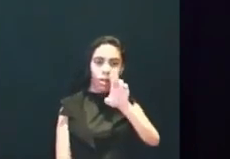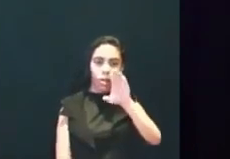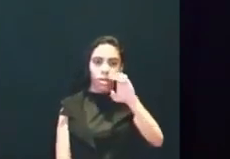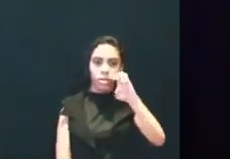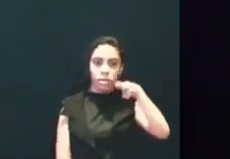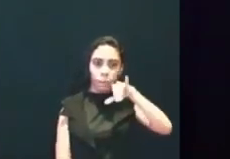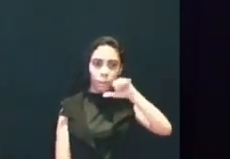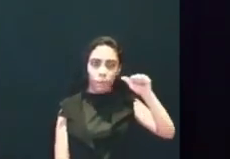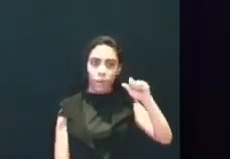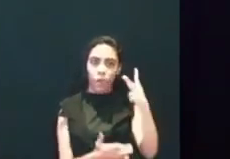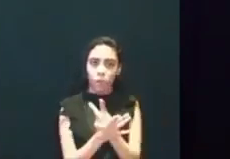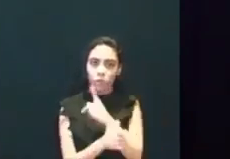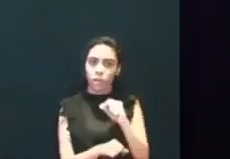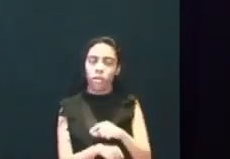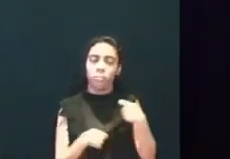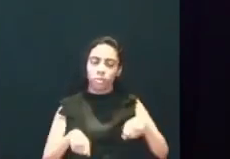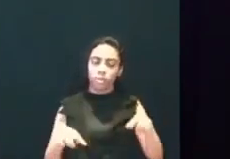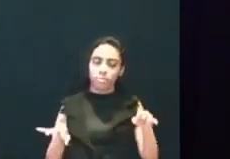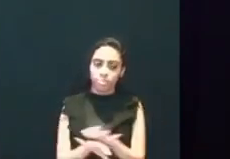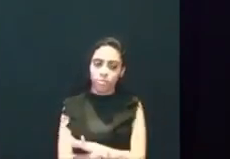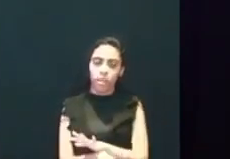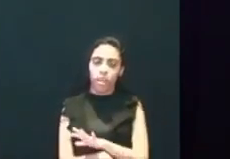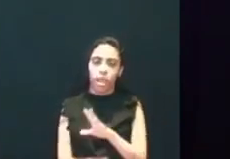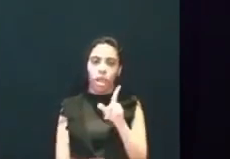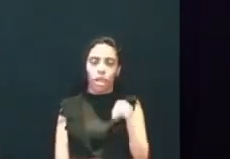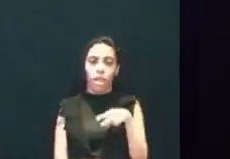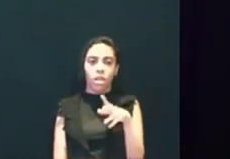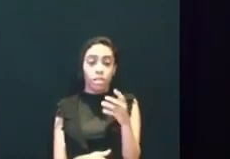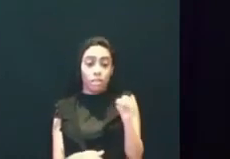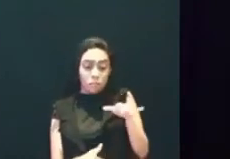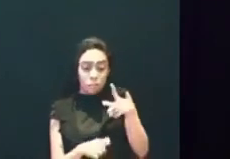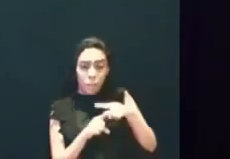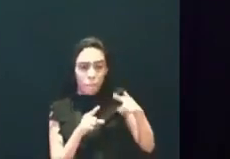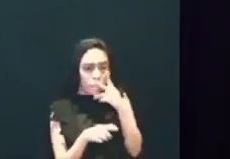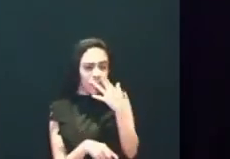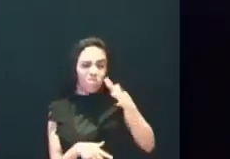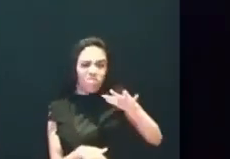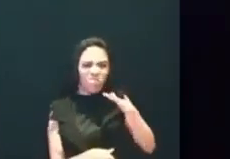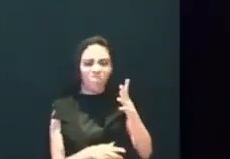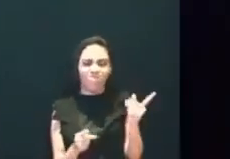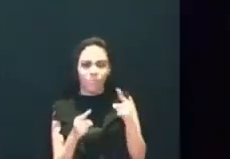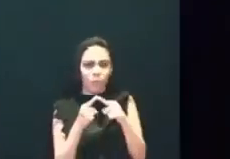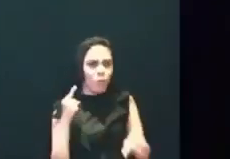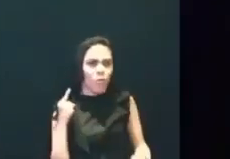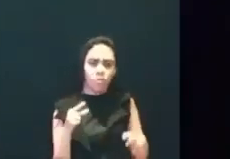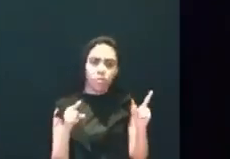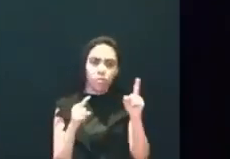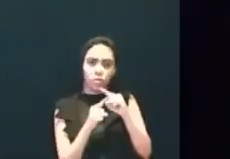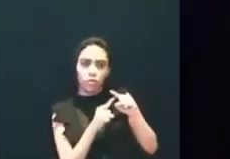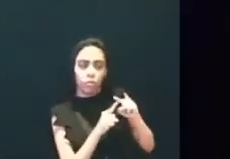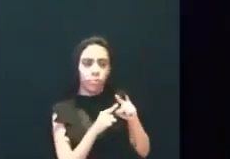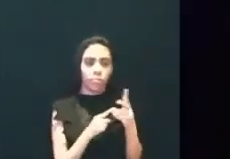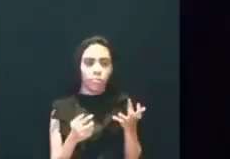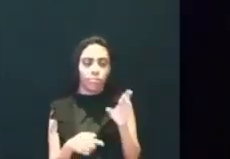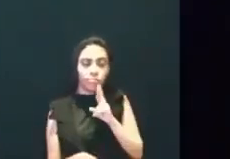é realmente ter remissão completa. Quer dizer, uma remissão parcial, ela não se aplica como um grau de